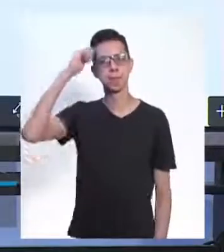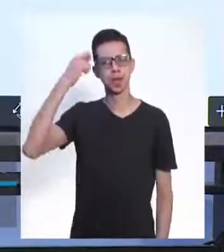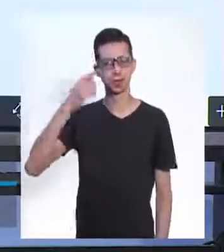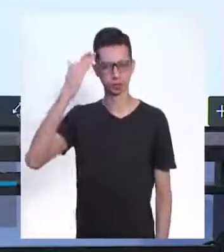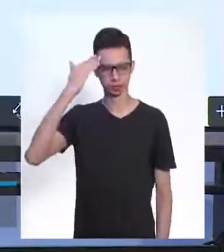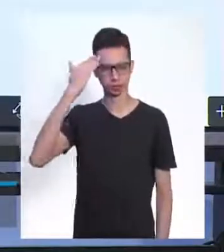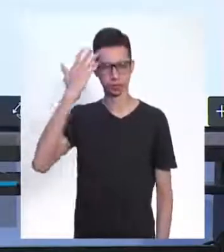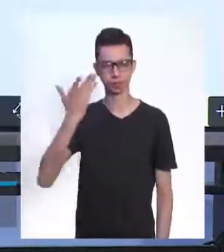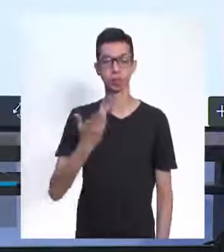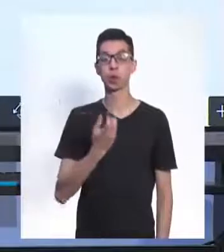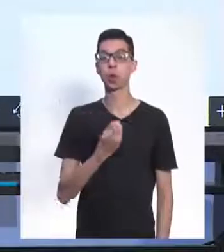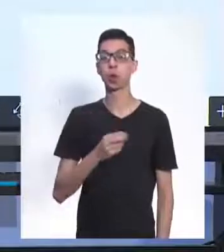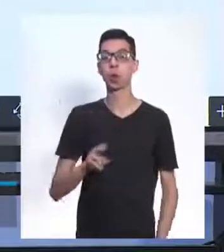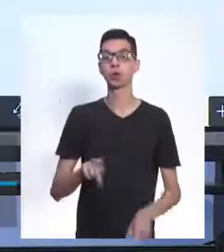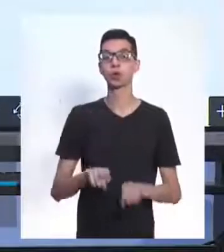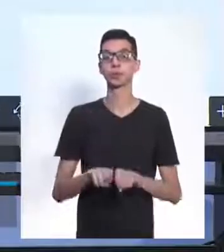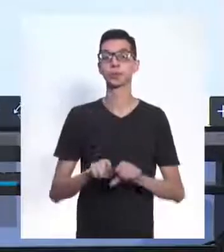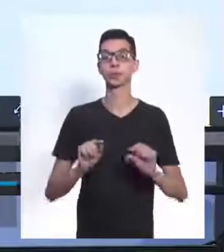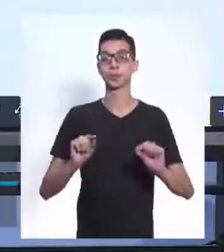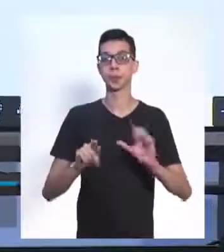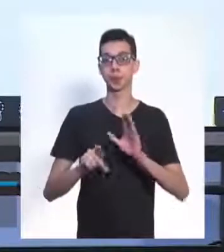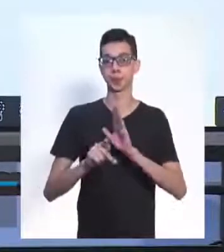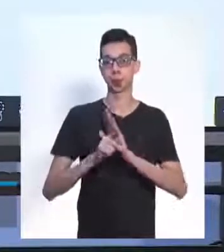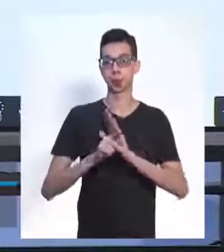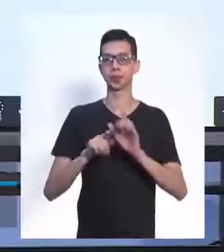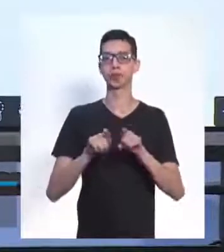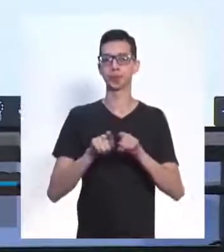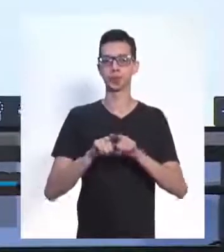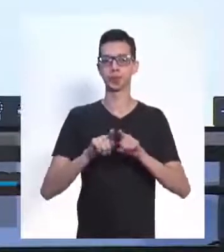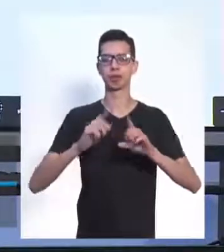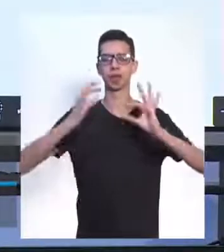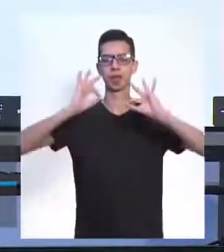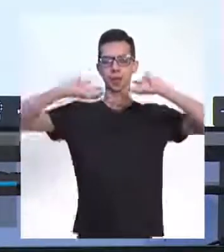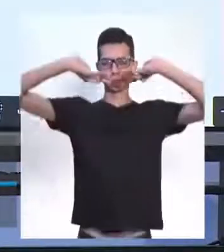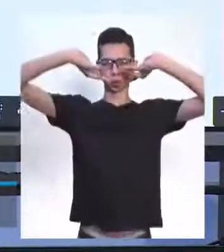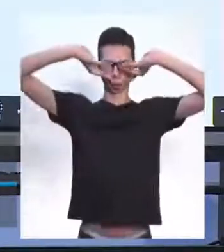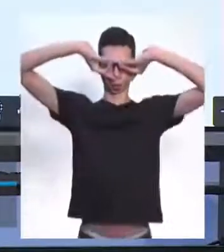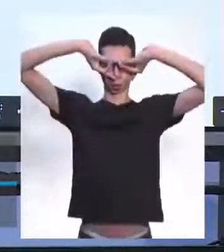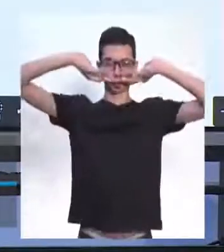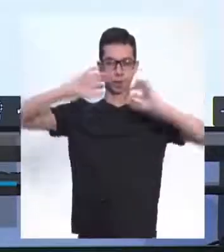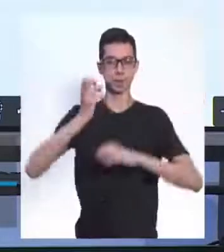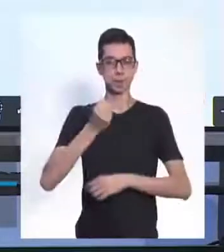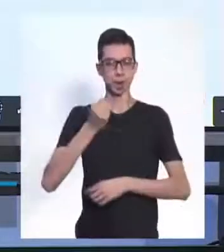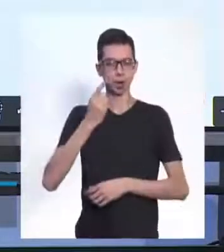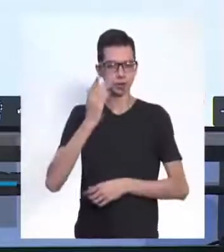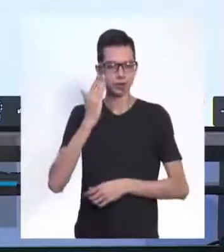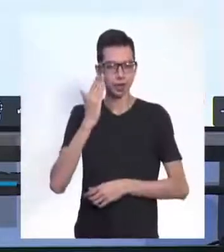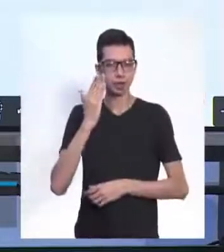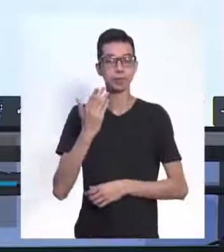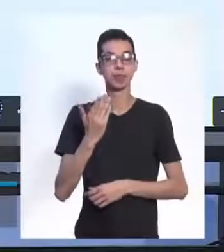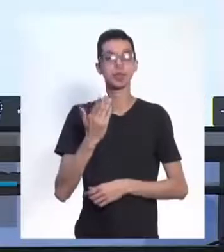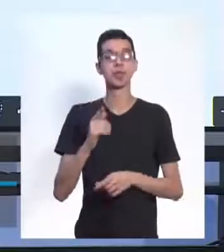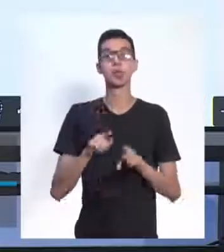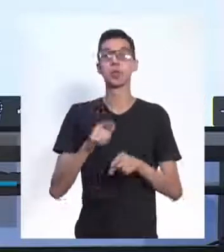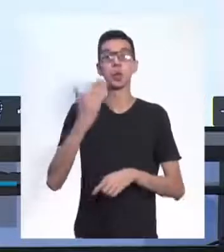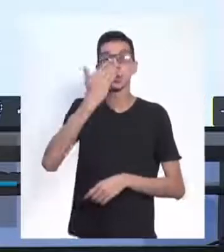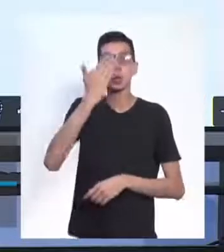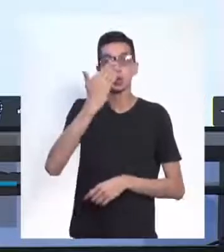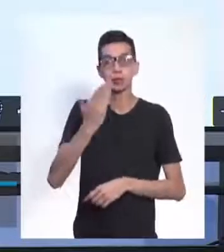até mesmo a coruja branca, que faz parte do figurino, e o cachecol, mesmo que você não esteja vendo o ator, você já vai